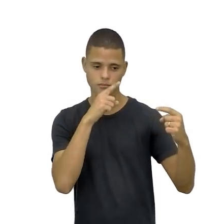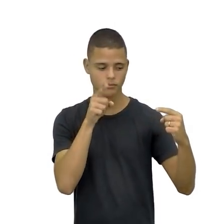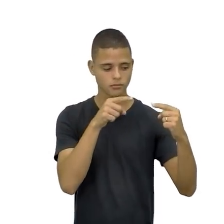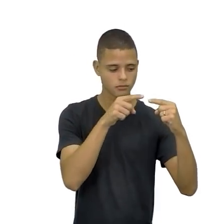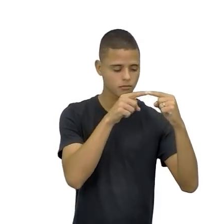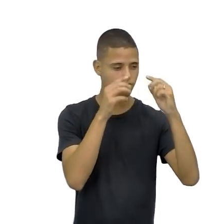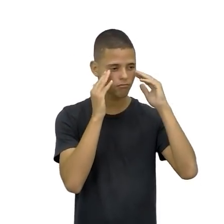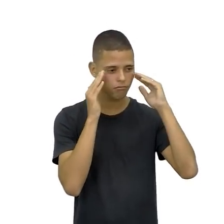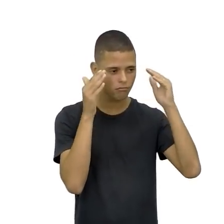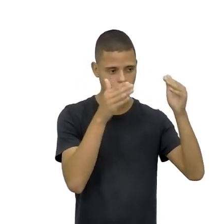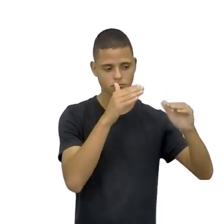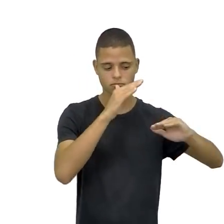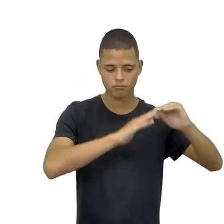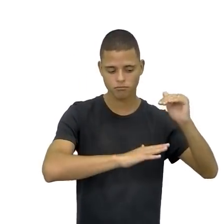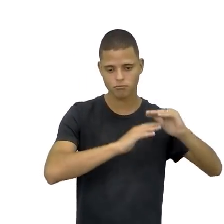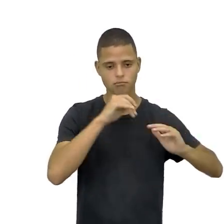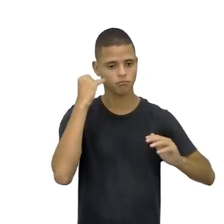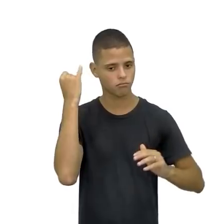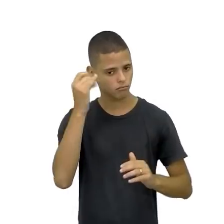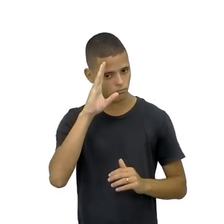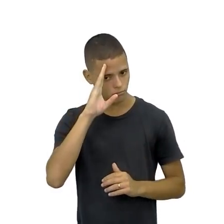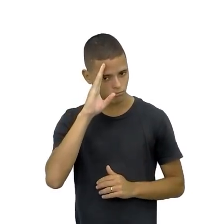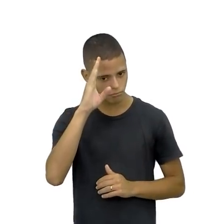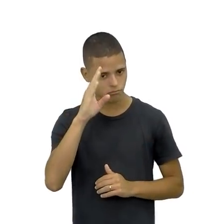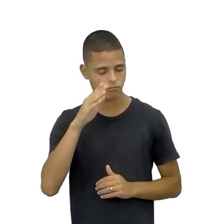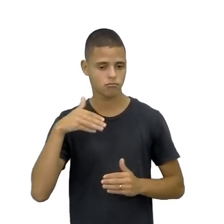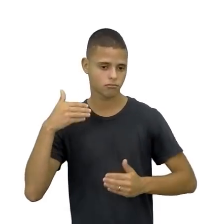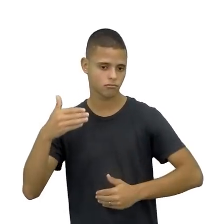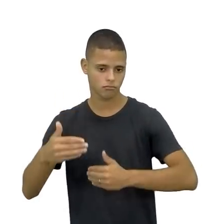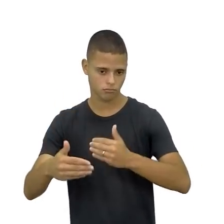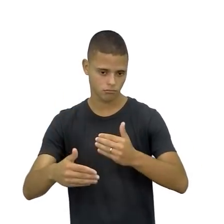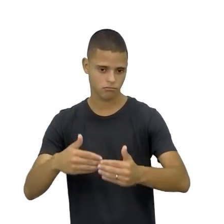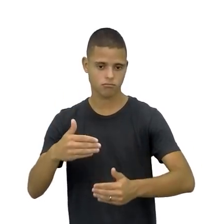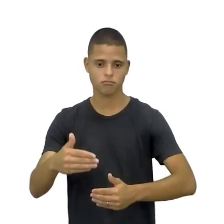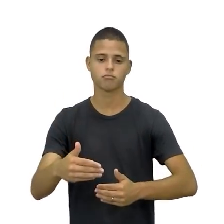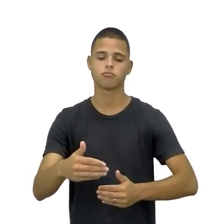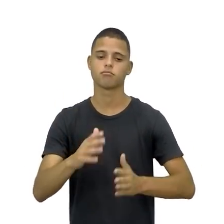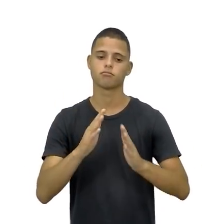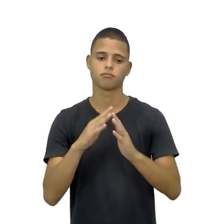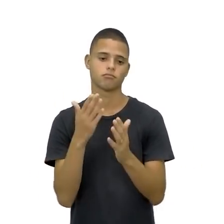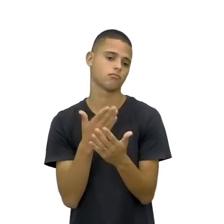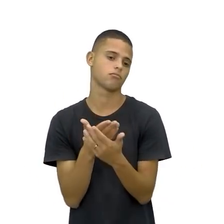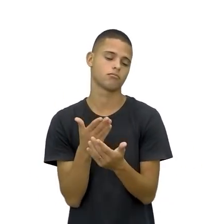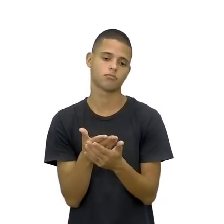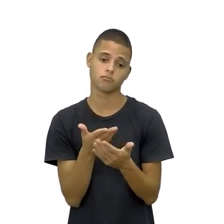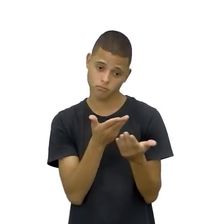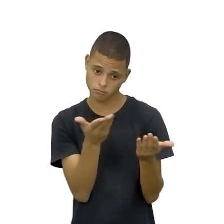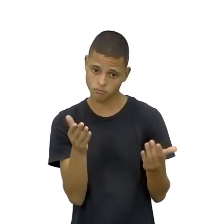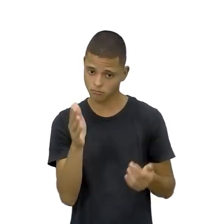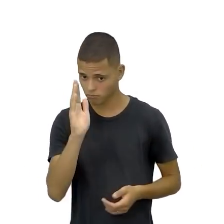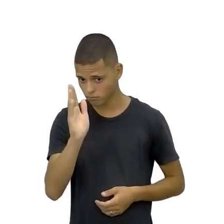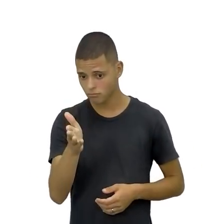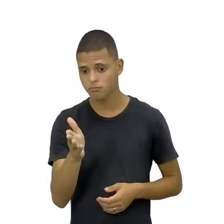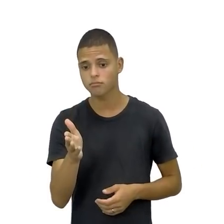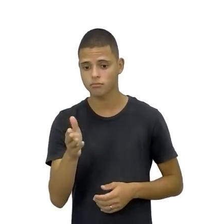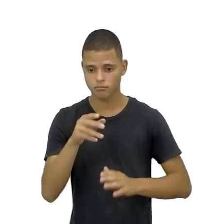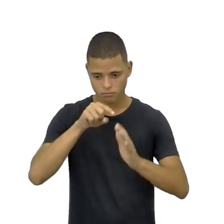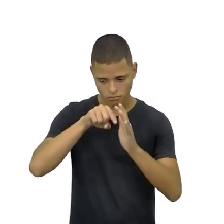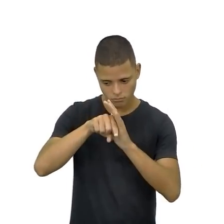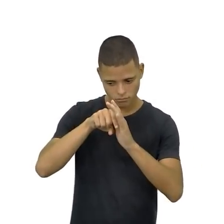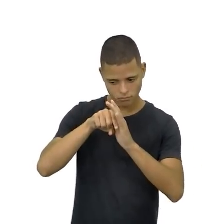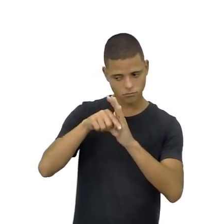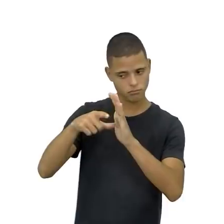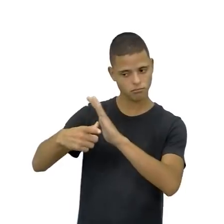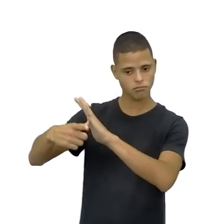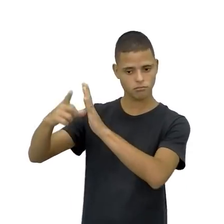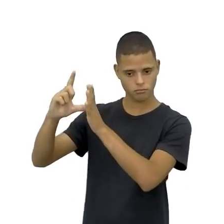as habilidades essenciais para a continuidade da trajetória escolar. Então, vocês já fizeram um levantamento, né, dessas